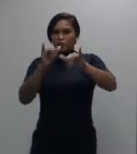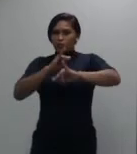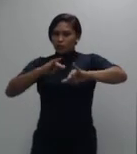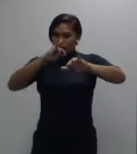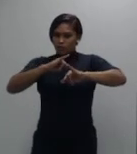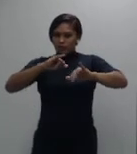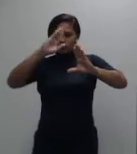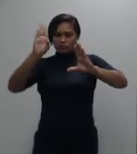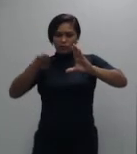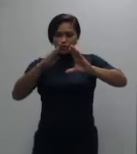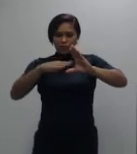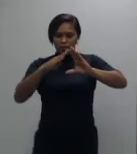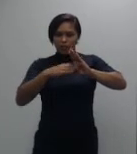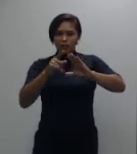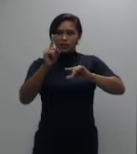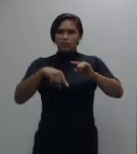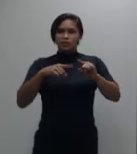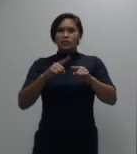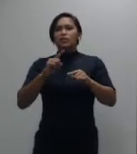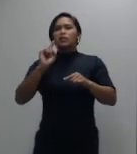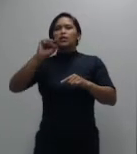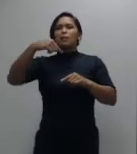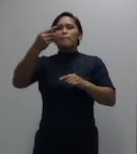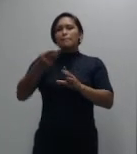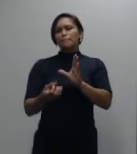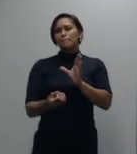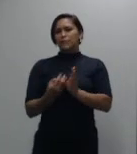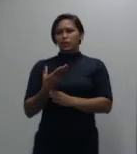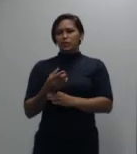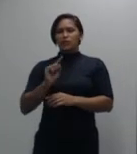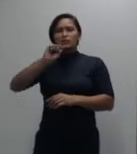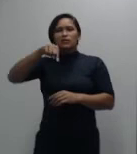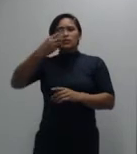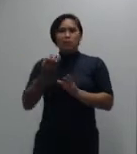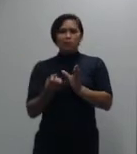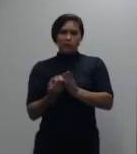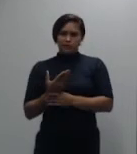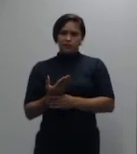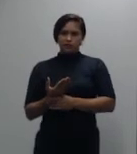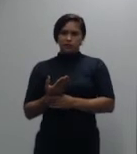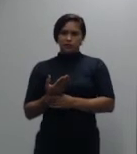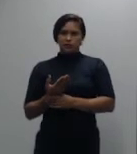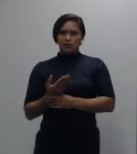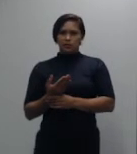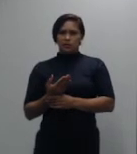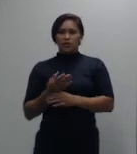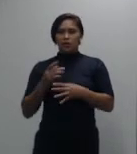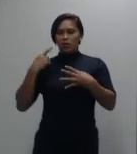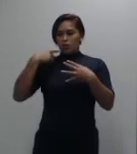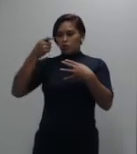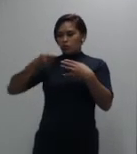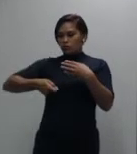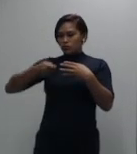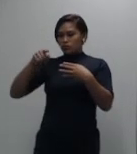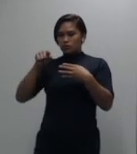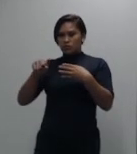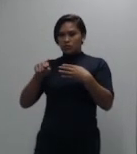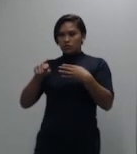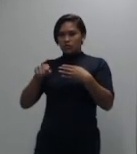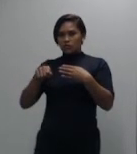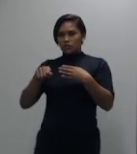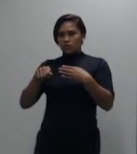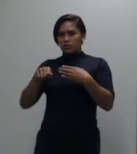noticiado ressurgiu depois surgiu Depois vejo o juiz e